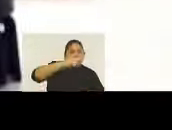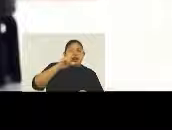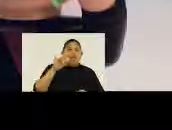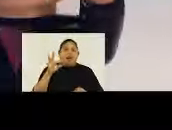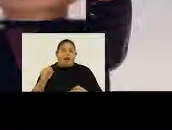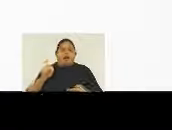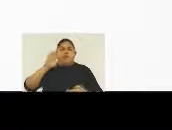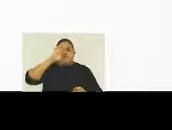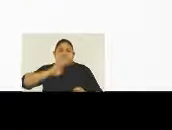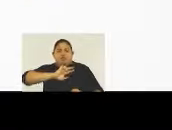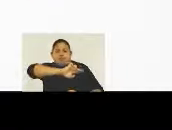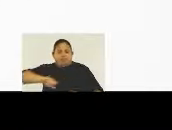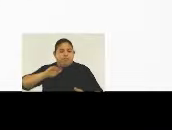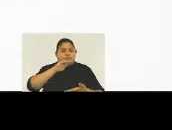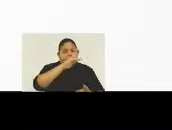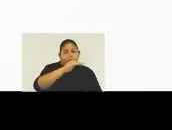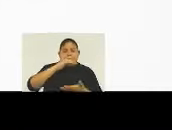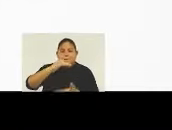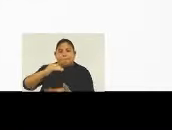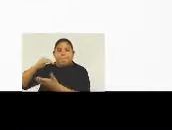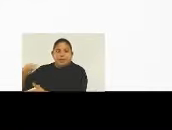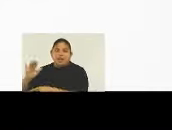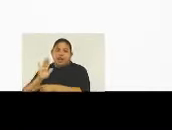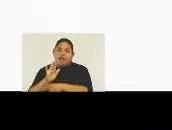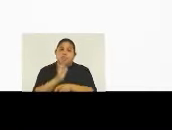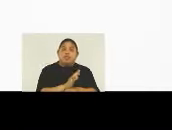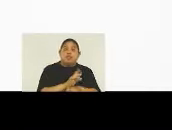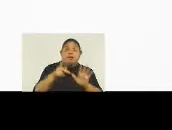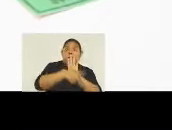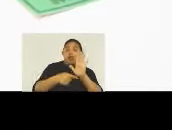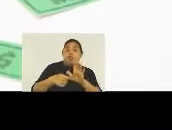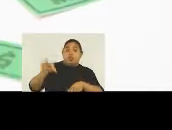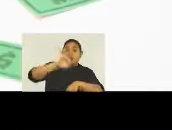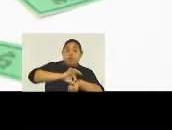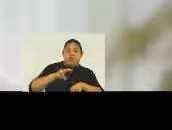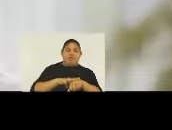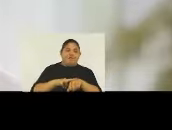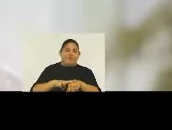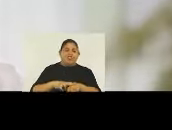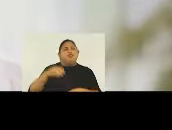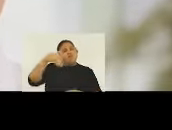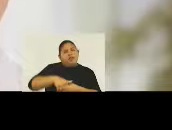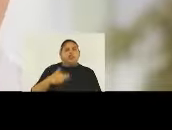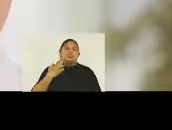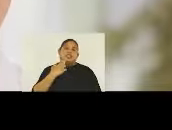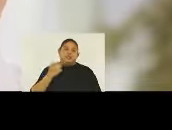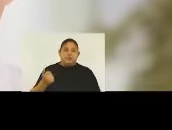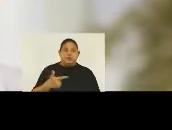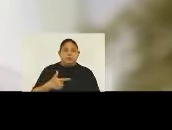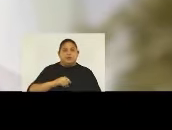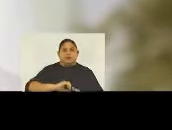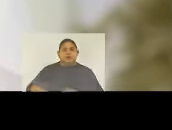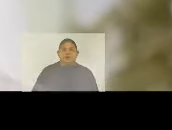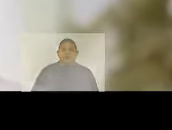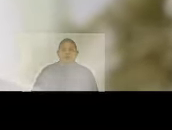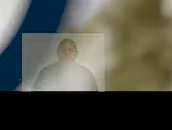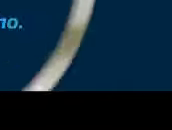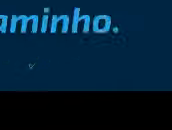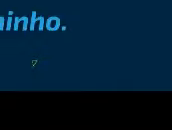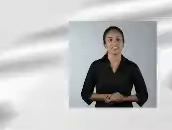garrafas e latas por benefícios. Dentre eles, a moeda verde. Vote nas novas ideias. Vote 12.